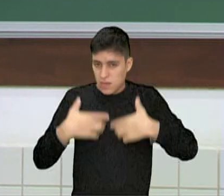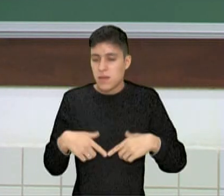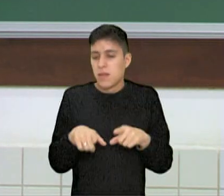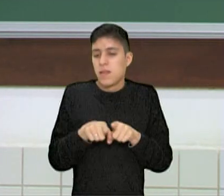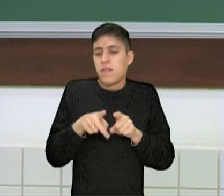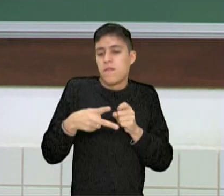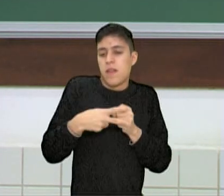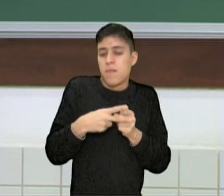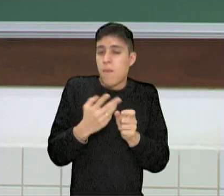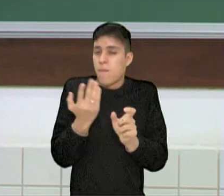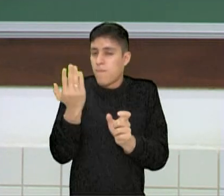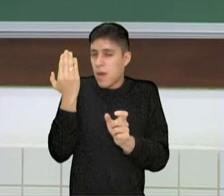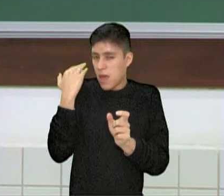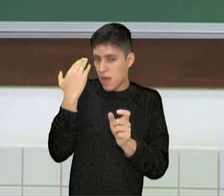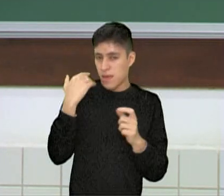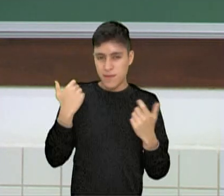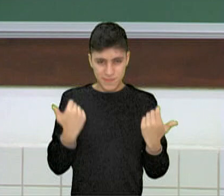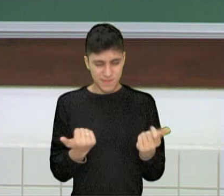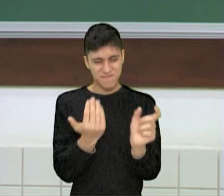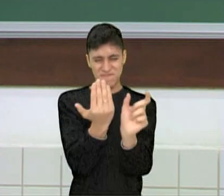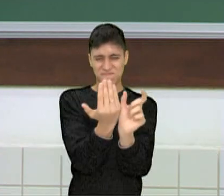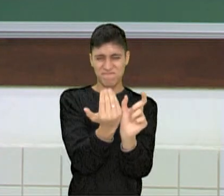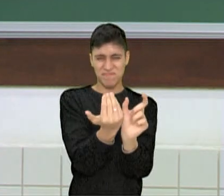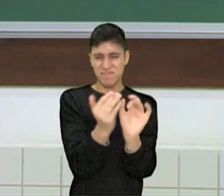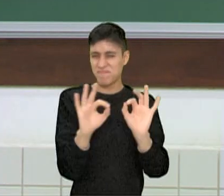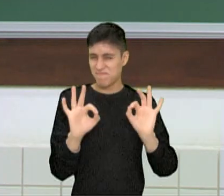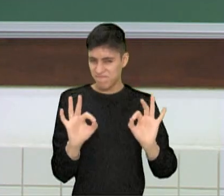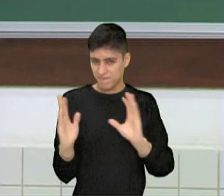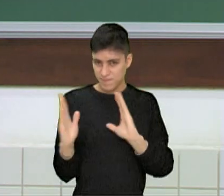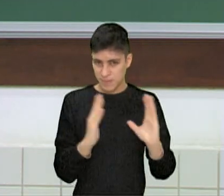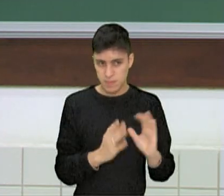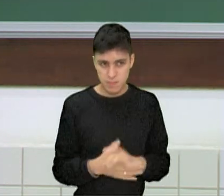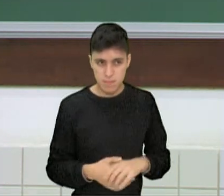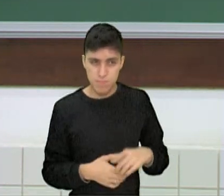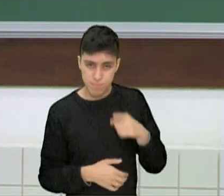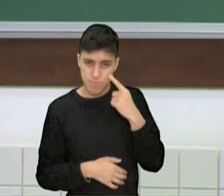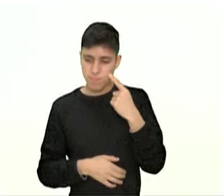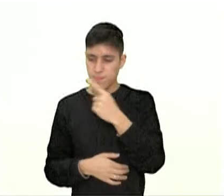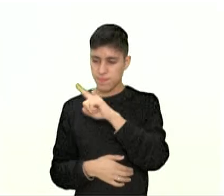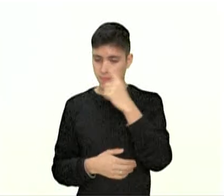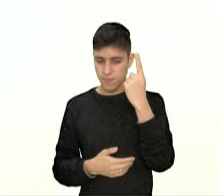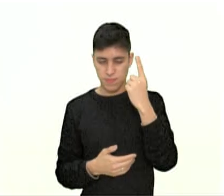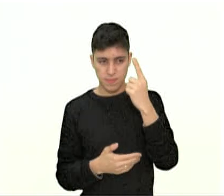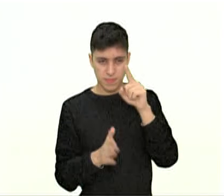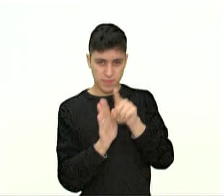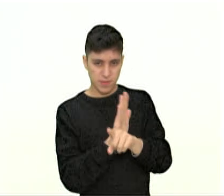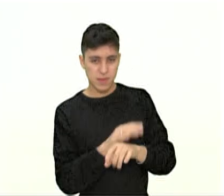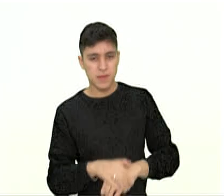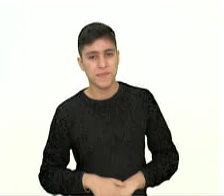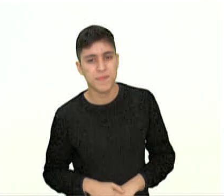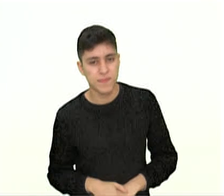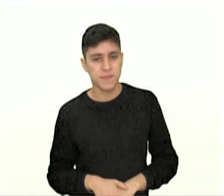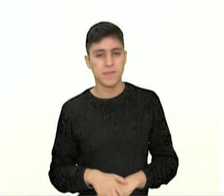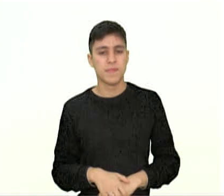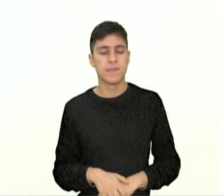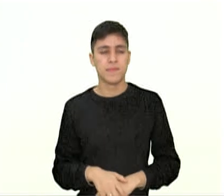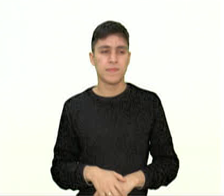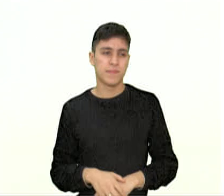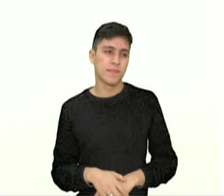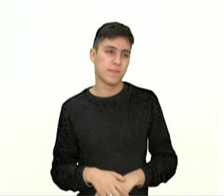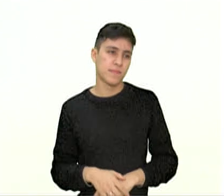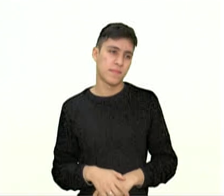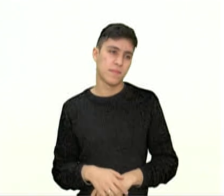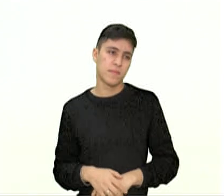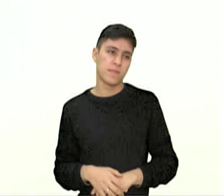no pretérito, os verbos no passado. Então vamos lá, a primeira atividade do nosso quiz. A respeito del